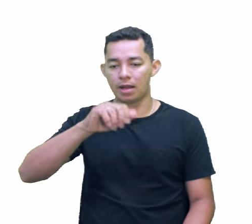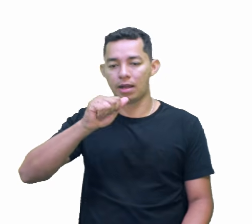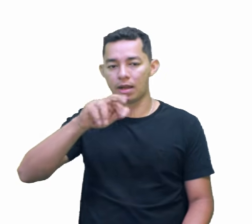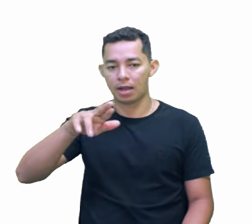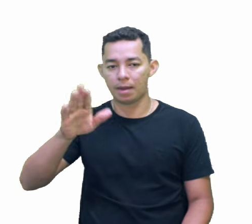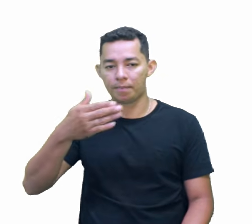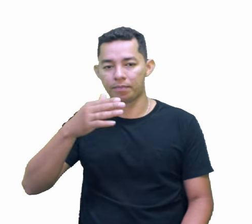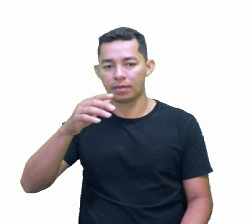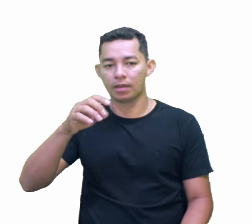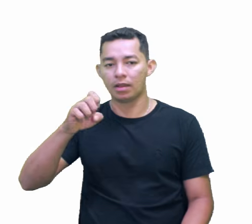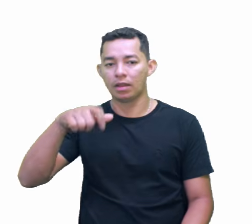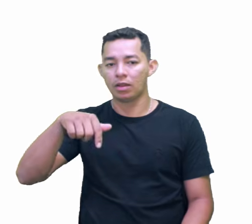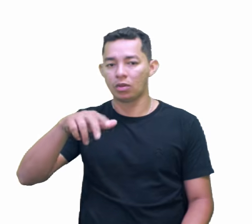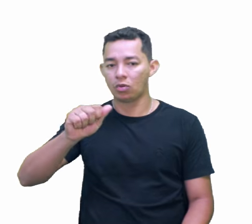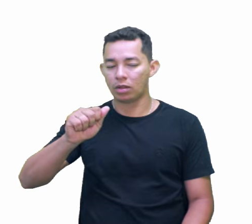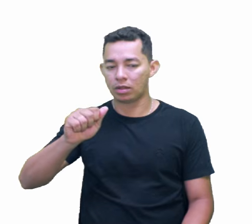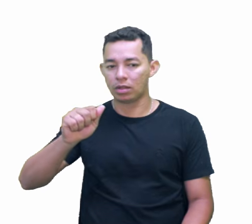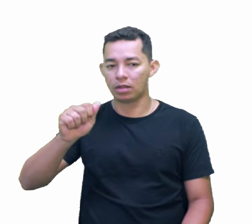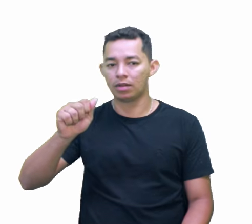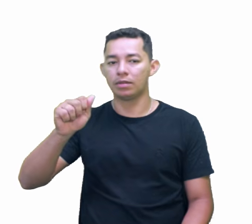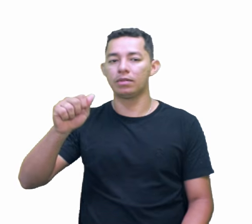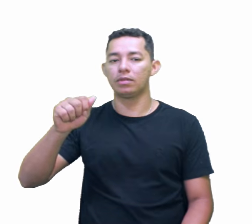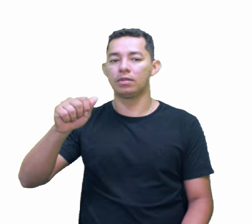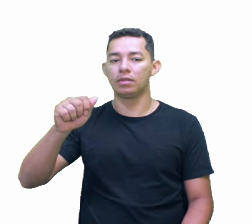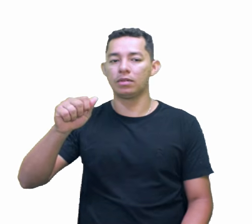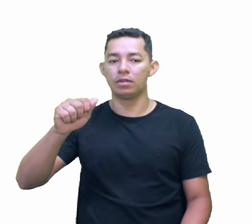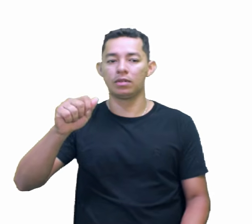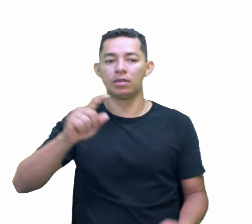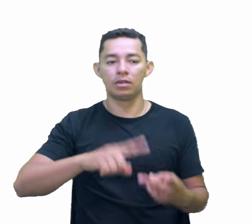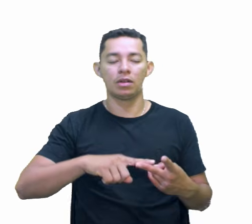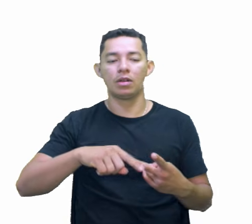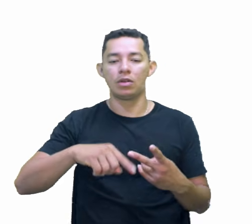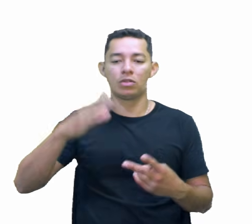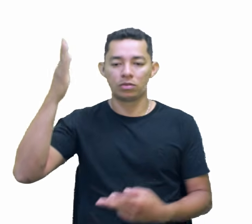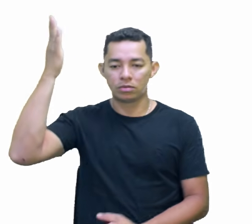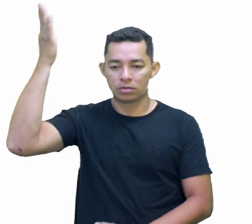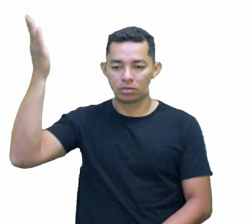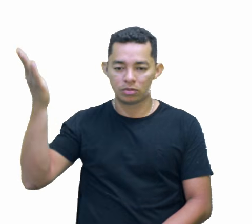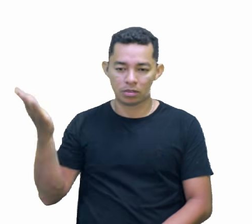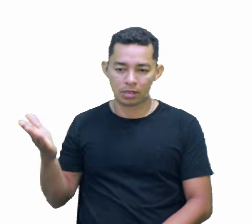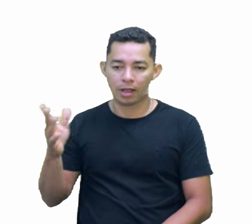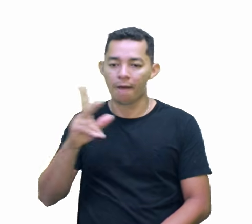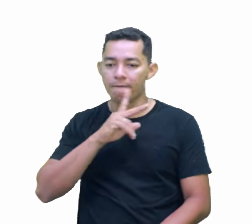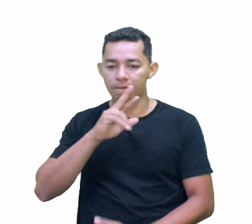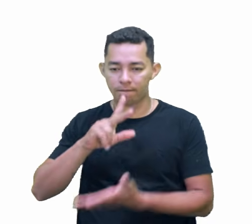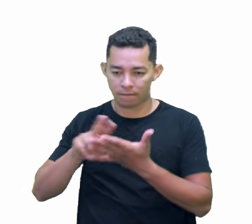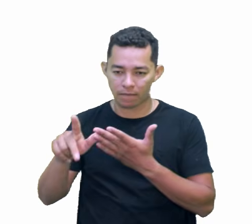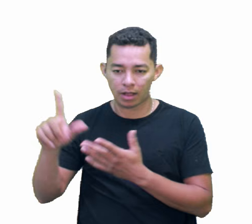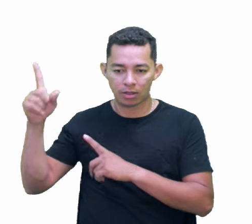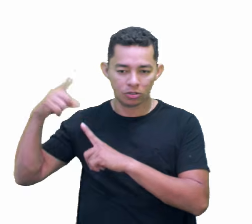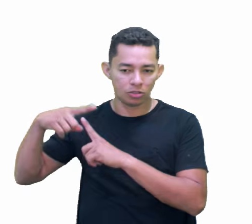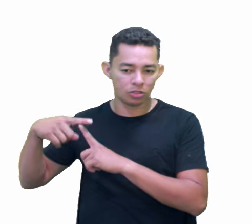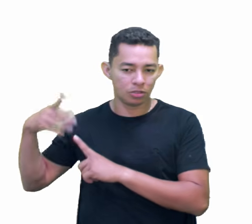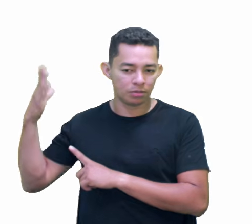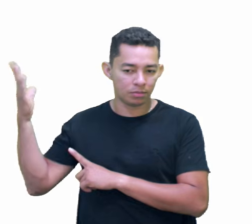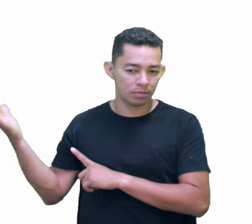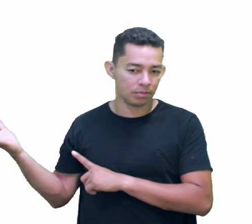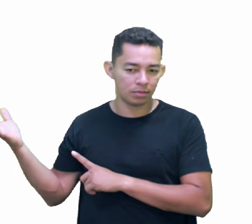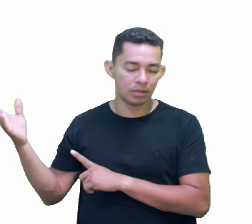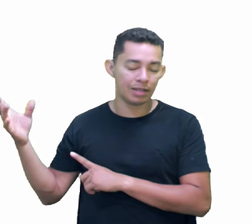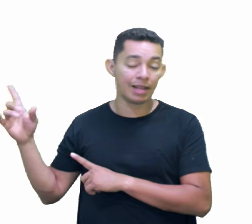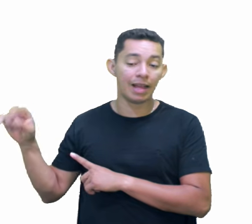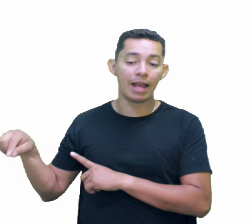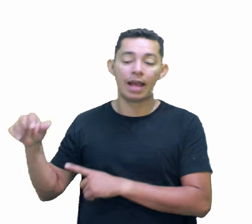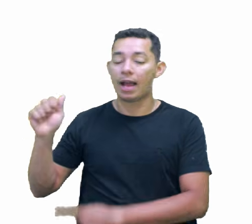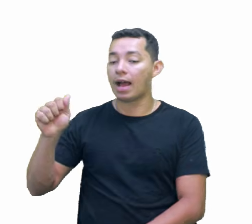equatorial continental, a tropical atlântica, tropical continental e polar atlântico. São massas de